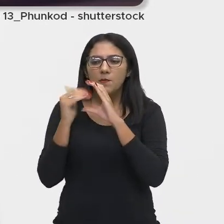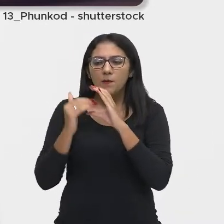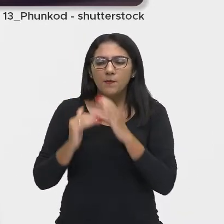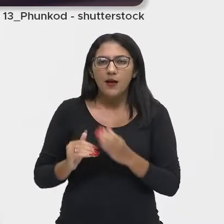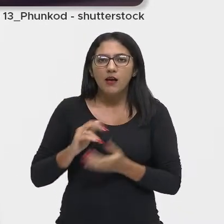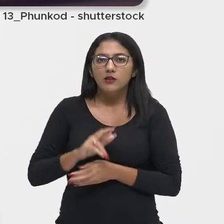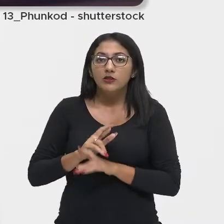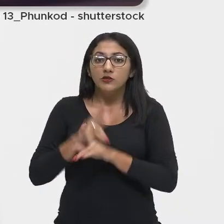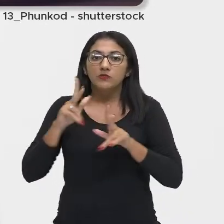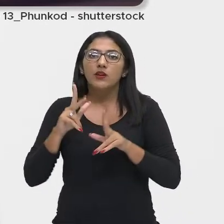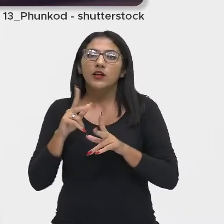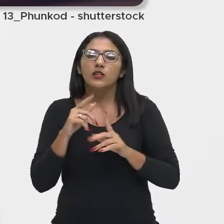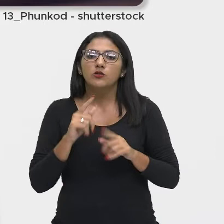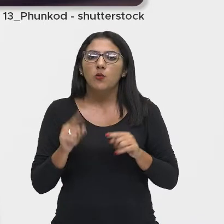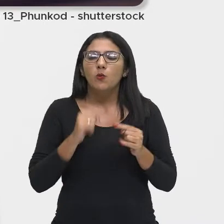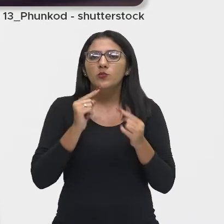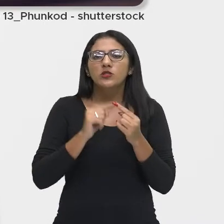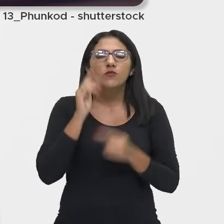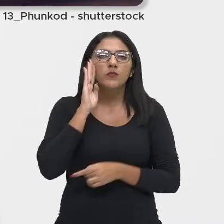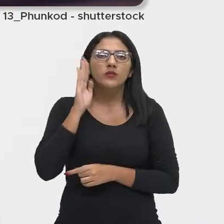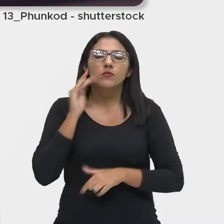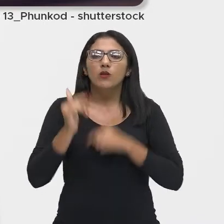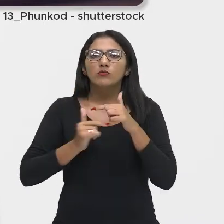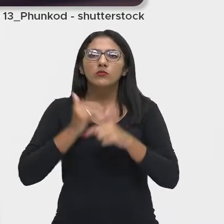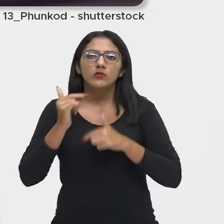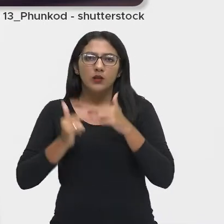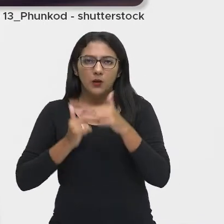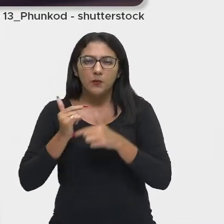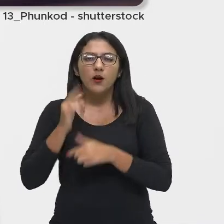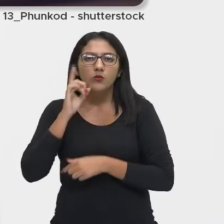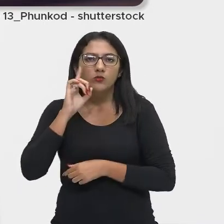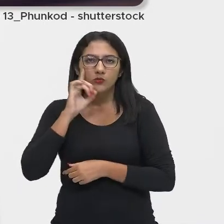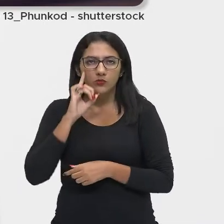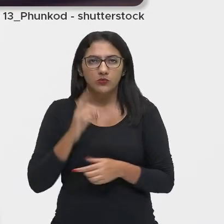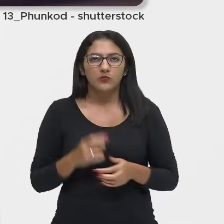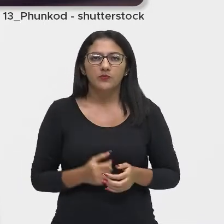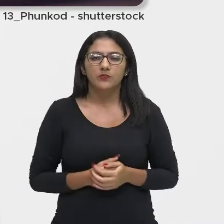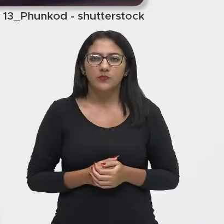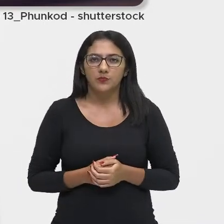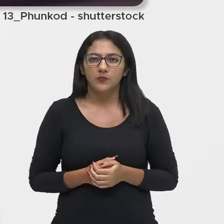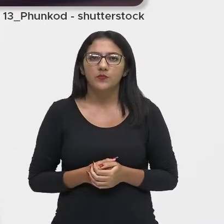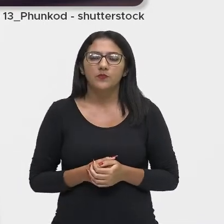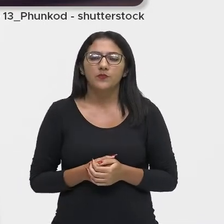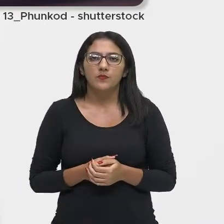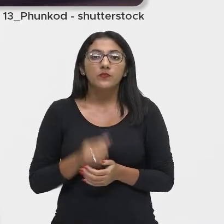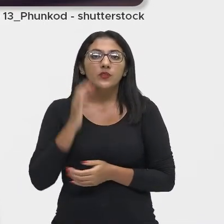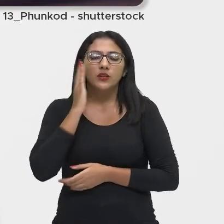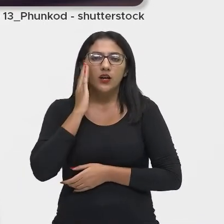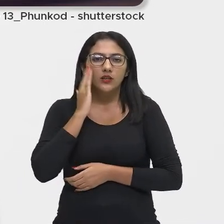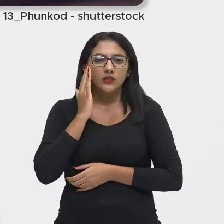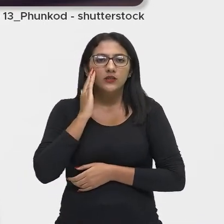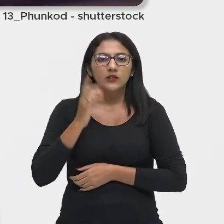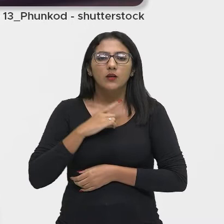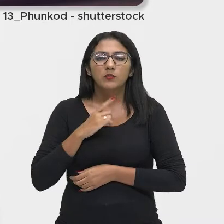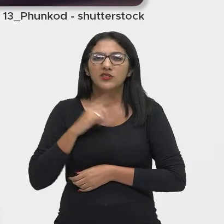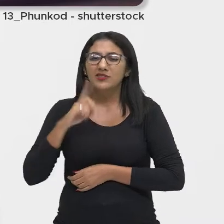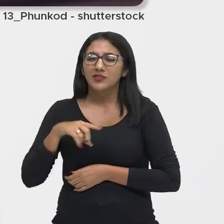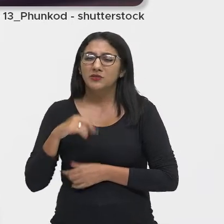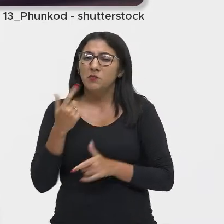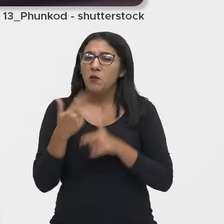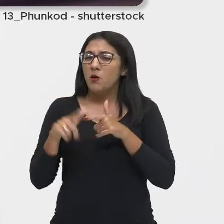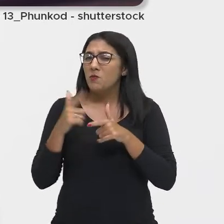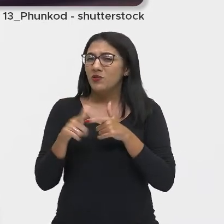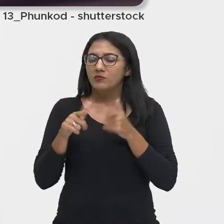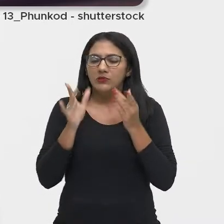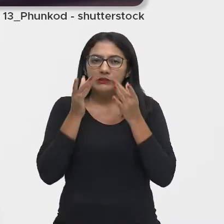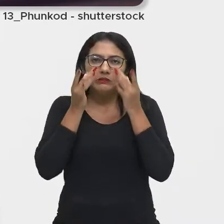sejam pertinentes à sua atividade laboral, uma vez que isso pode tirar a atenção